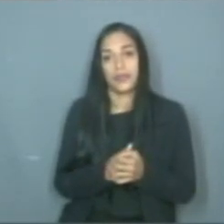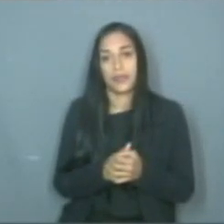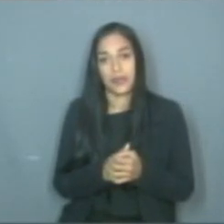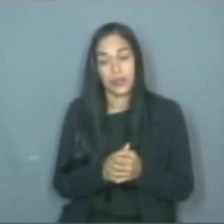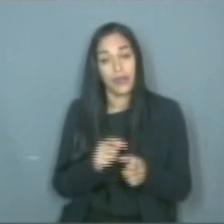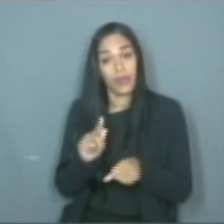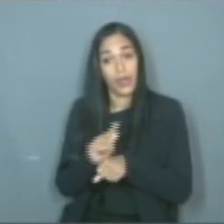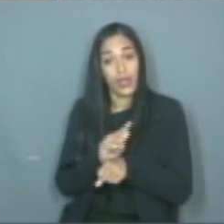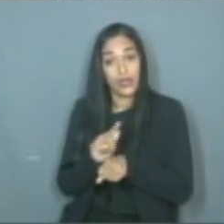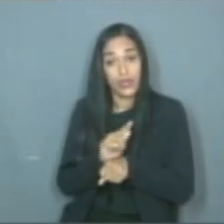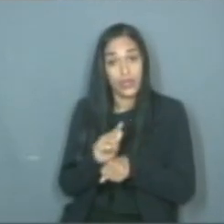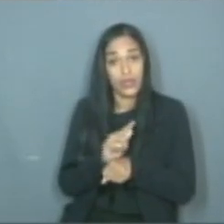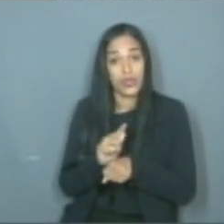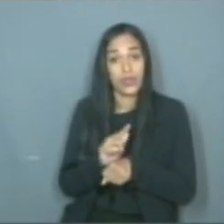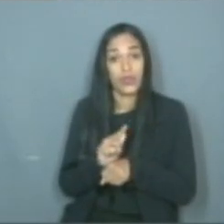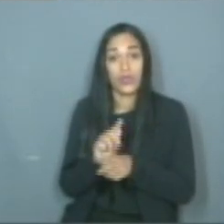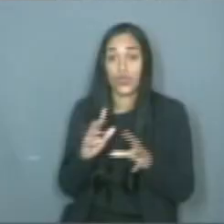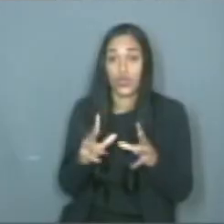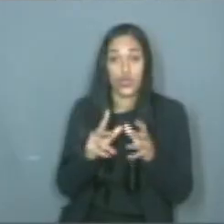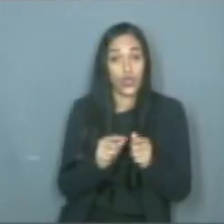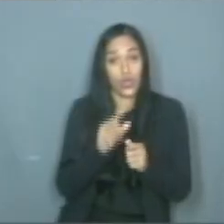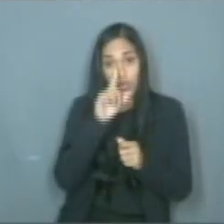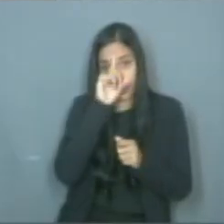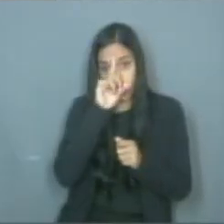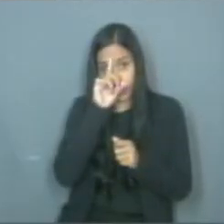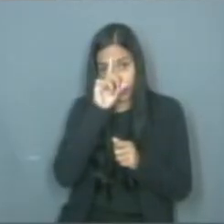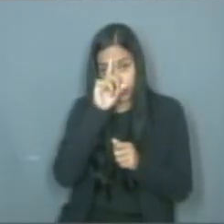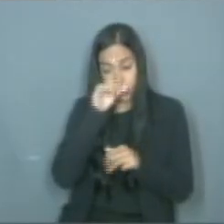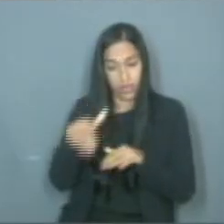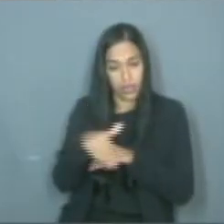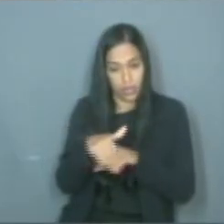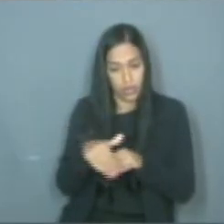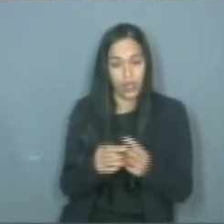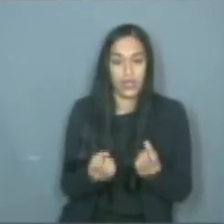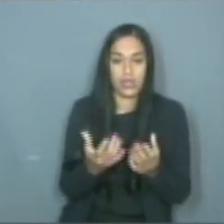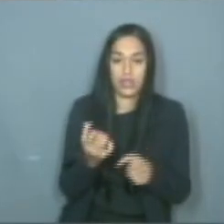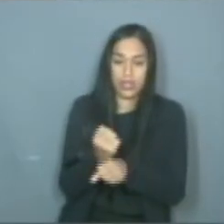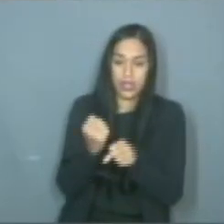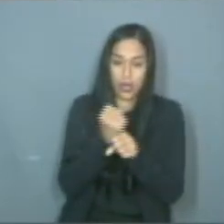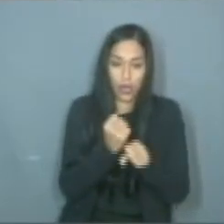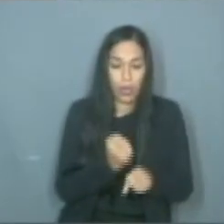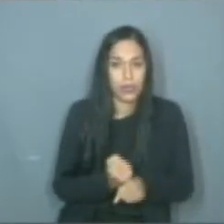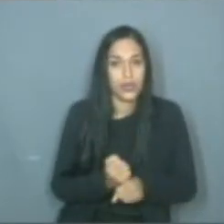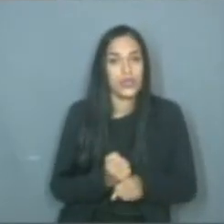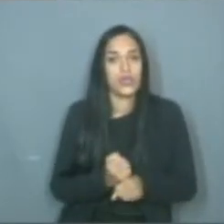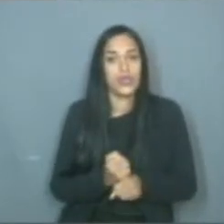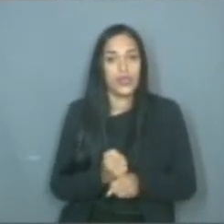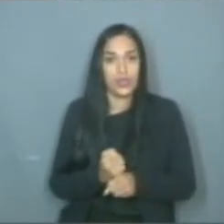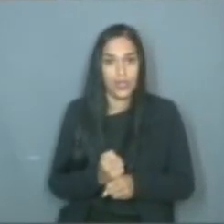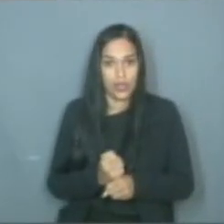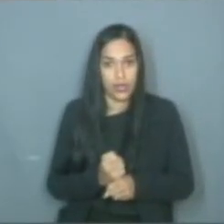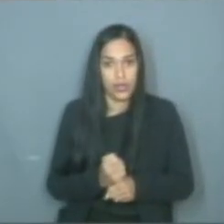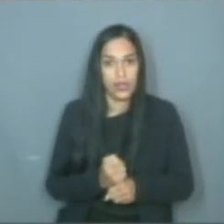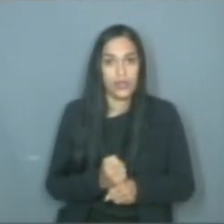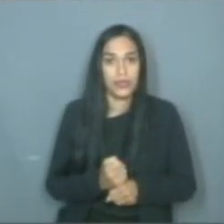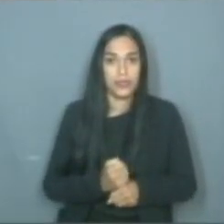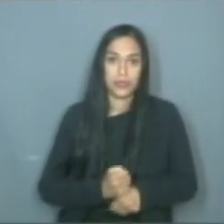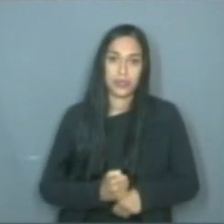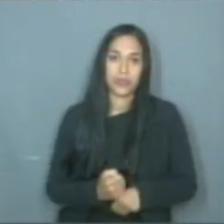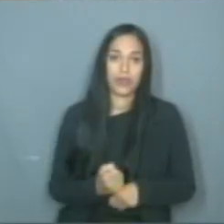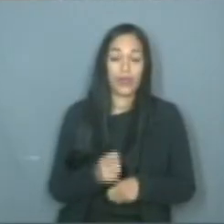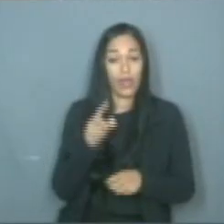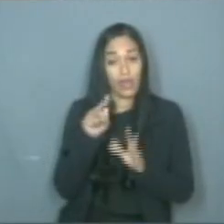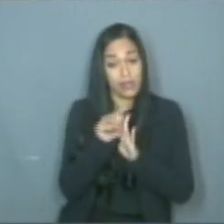da gestão dele estão todos os dias nas ruas entregando obras e mais obras. E isso não vai fazer com que esta